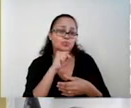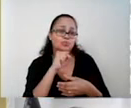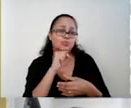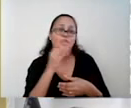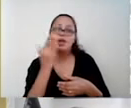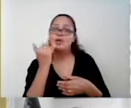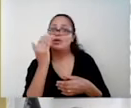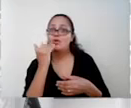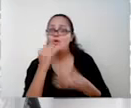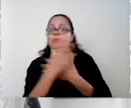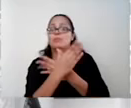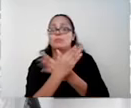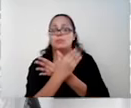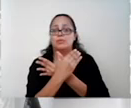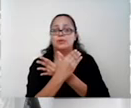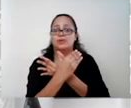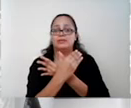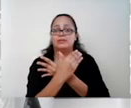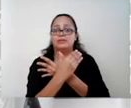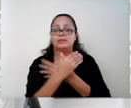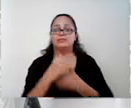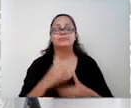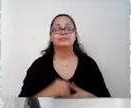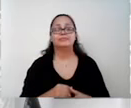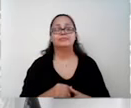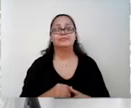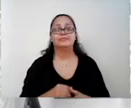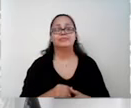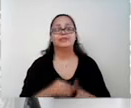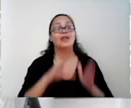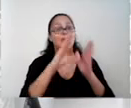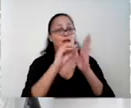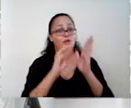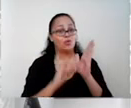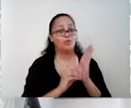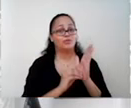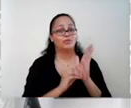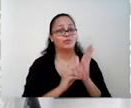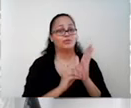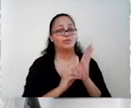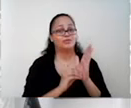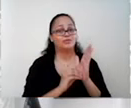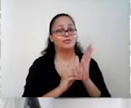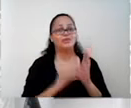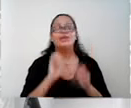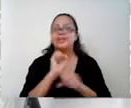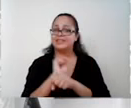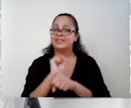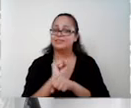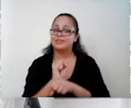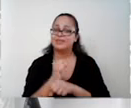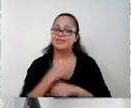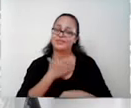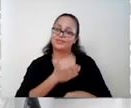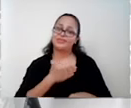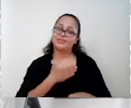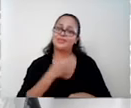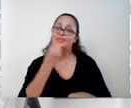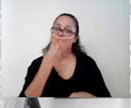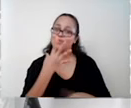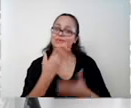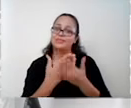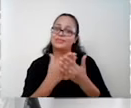borboleta. Bom, esse era o conteúdo que eu queria ter transmitido, espero que tenham gostado e bons estudos a todos.